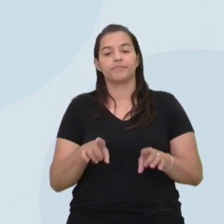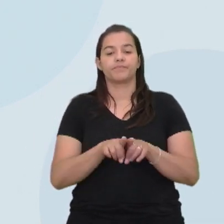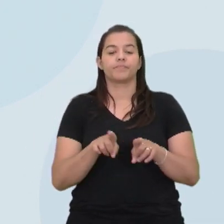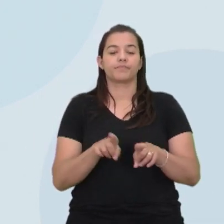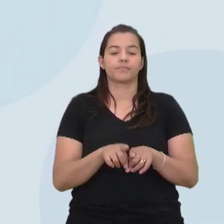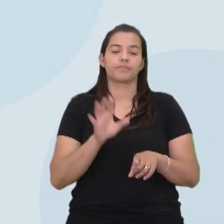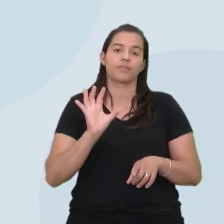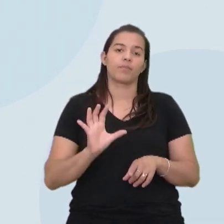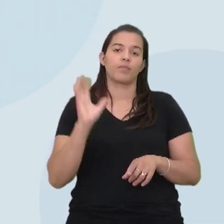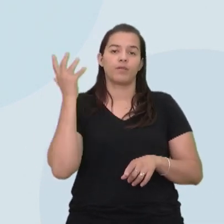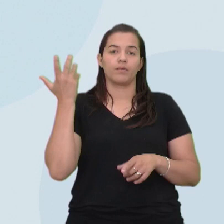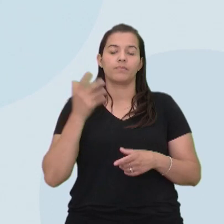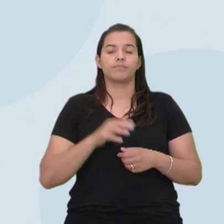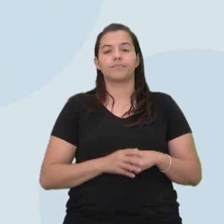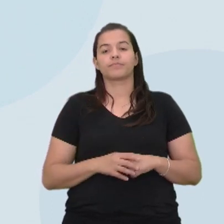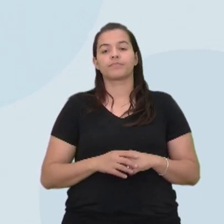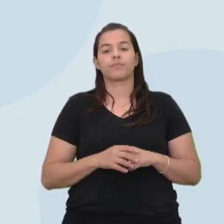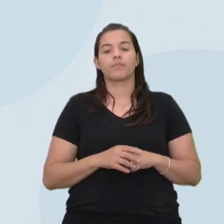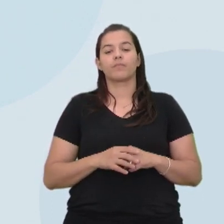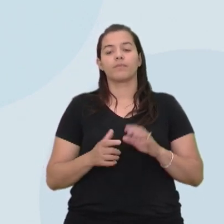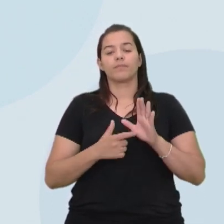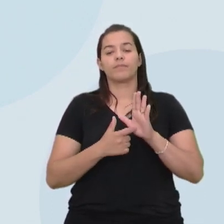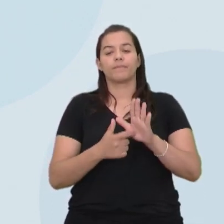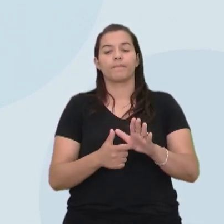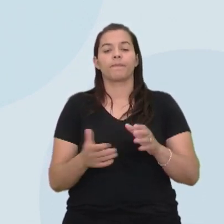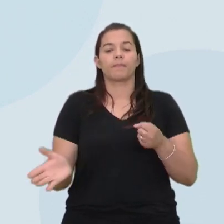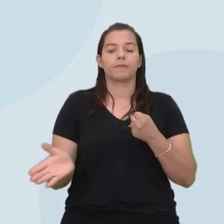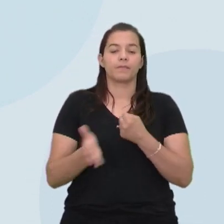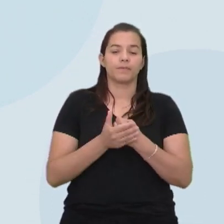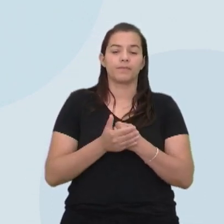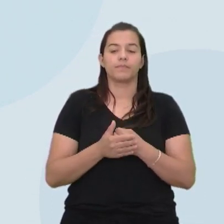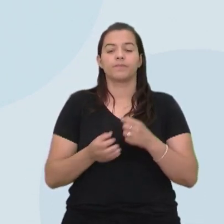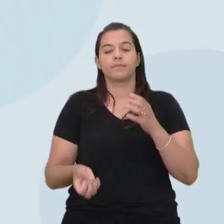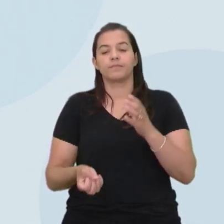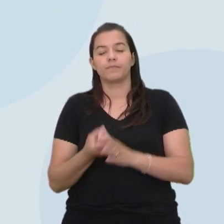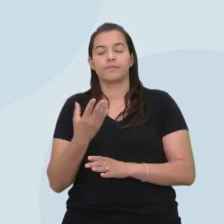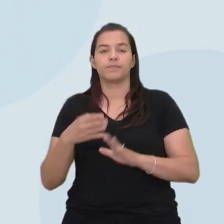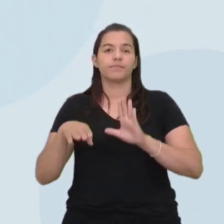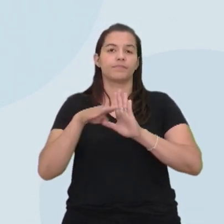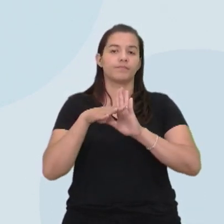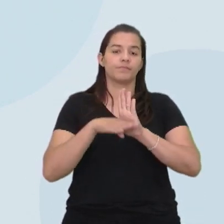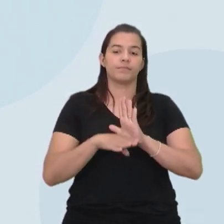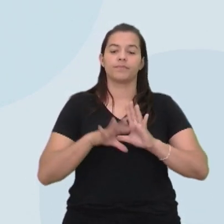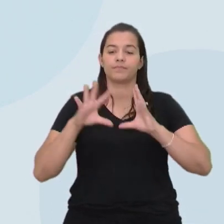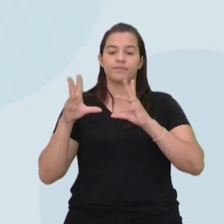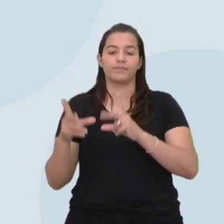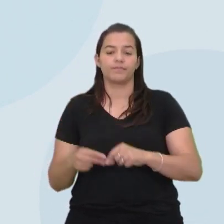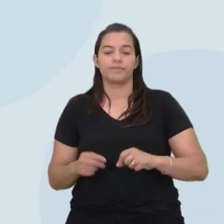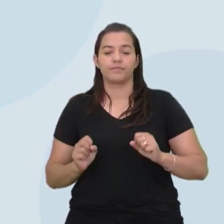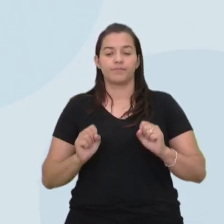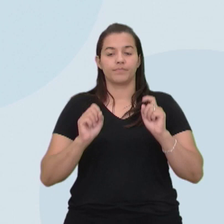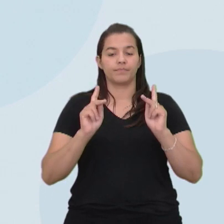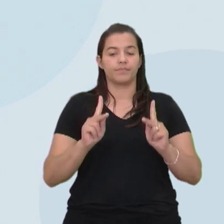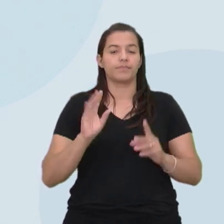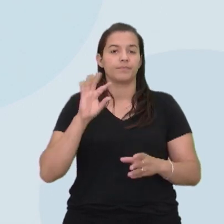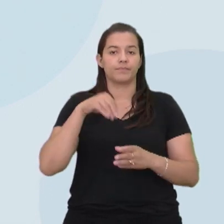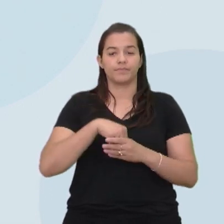coisa acontecer. Mostrar a variável, esconder a variável, criar uma lista. Você consegue fazer tudo isso, tá bom? Dentro de